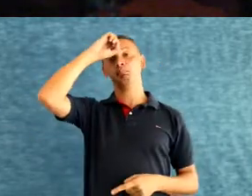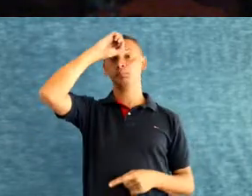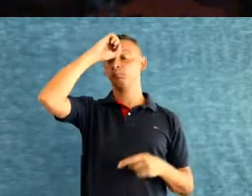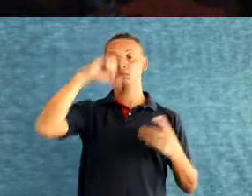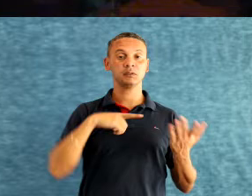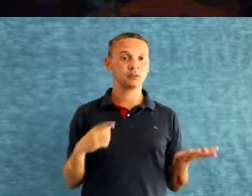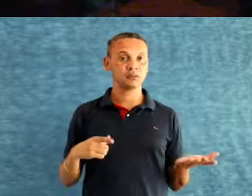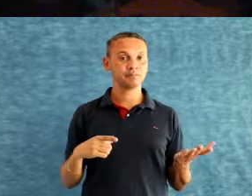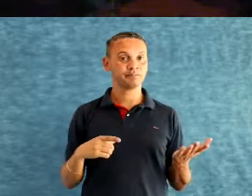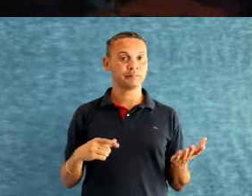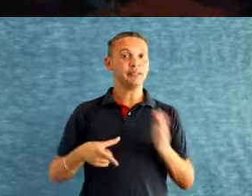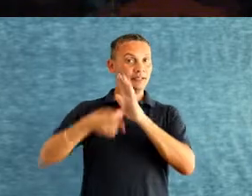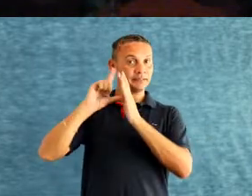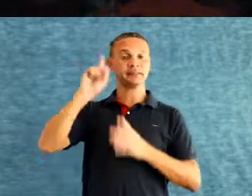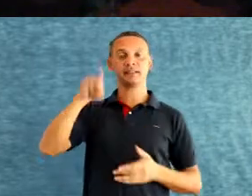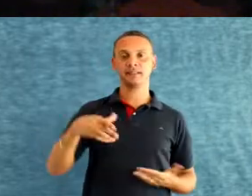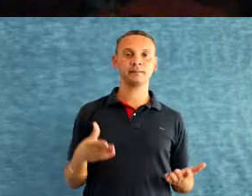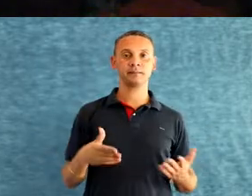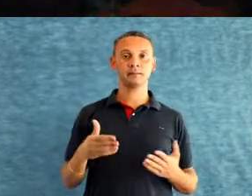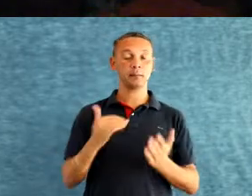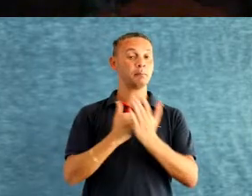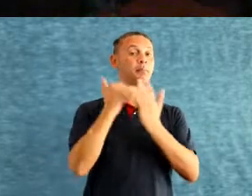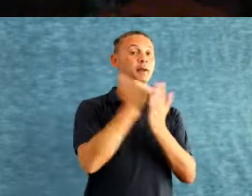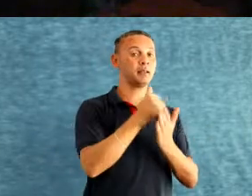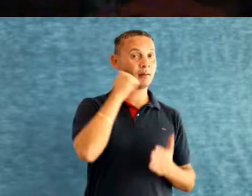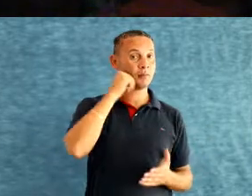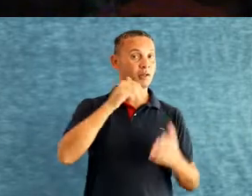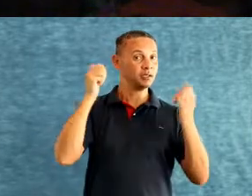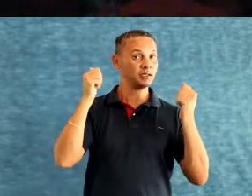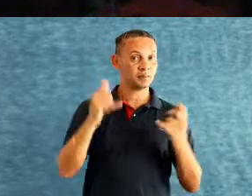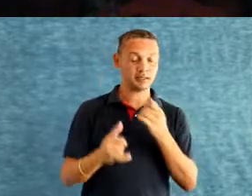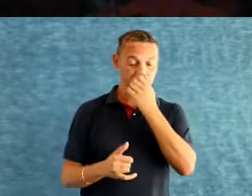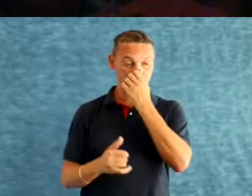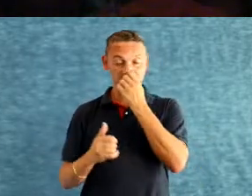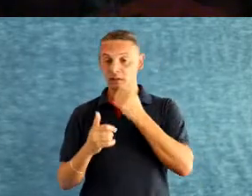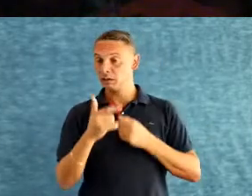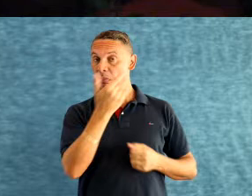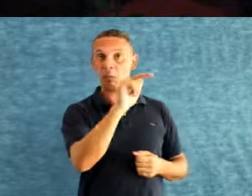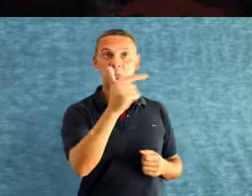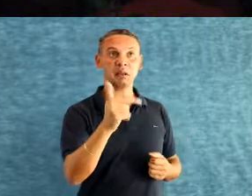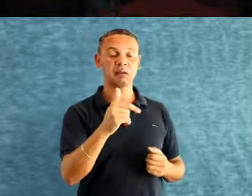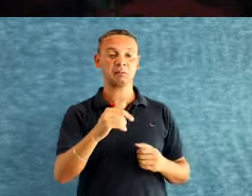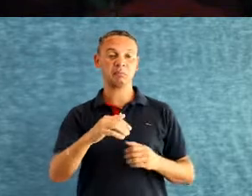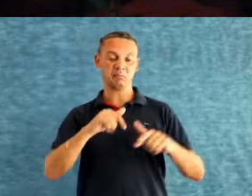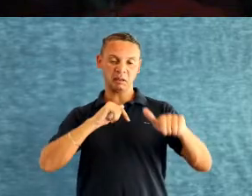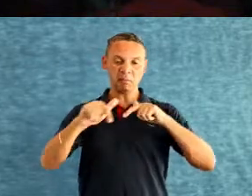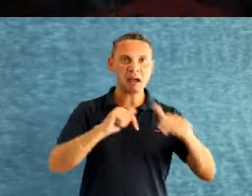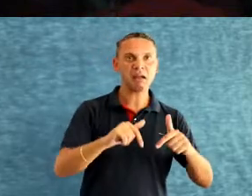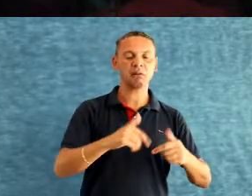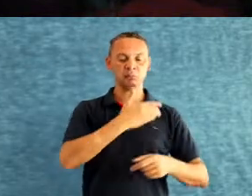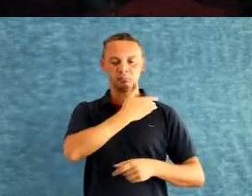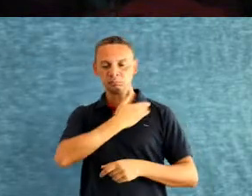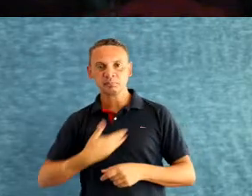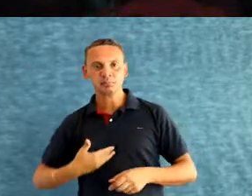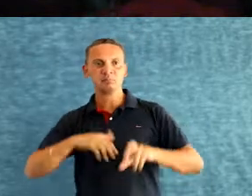né? Eu digo mais, ela continua, não há ciência nem cargo público no Estado que as mulheres